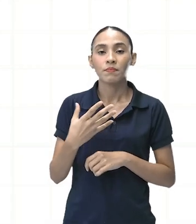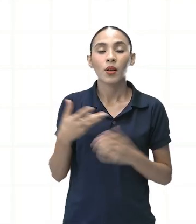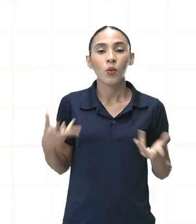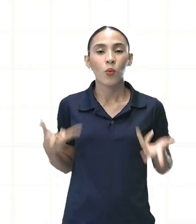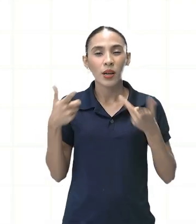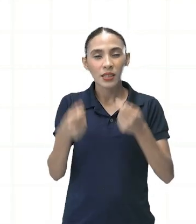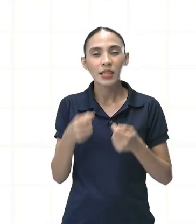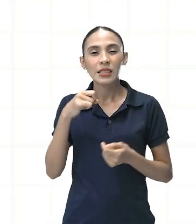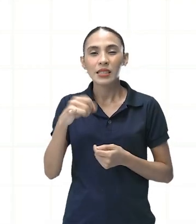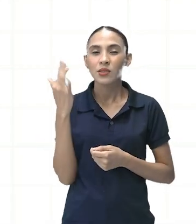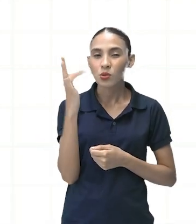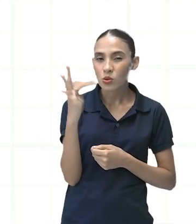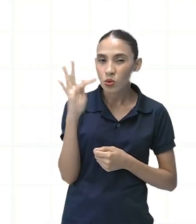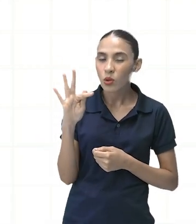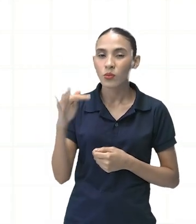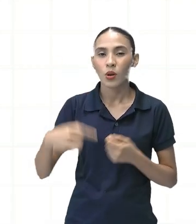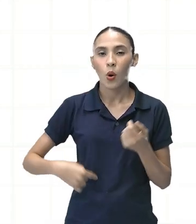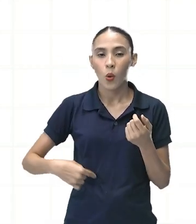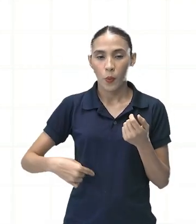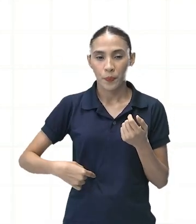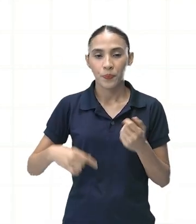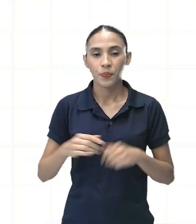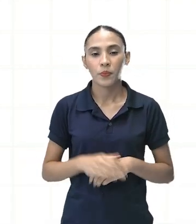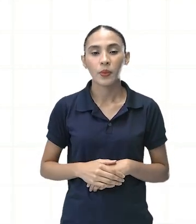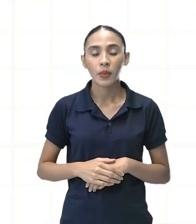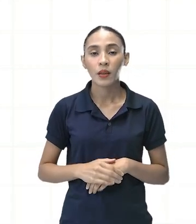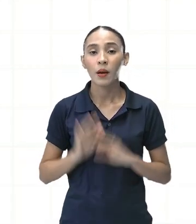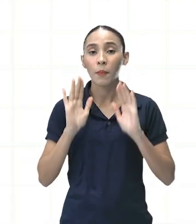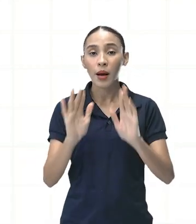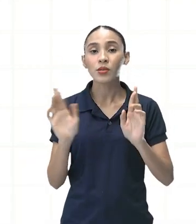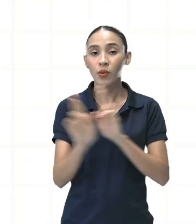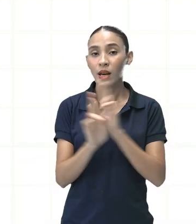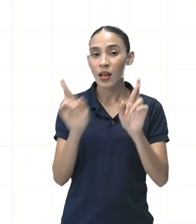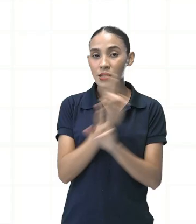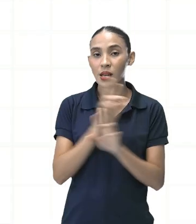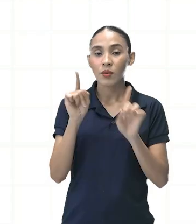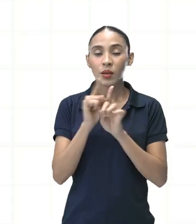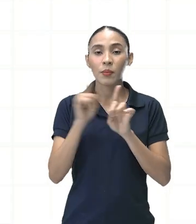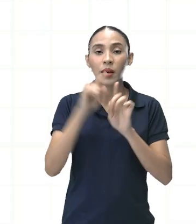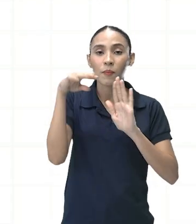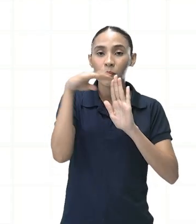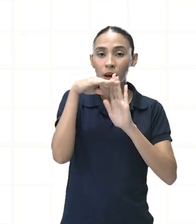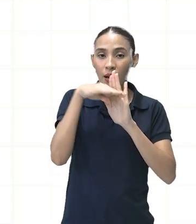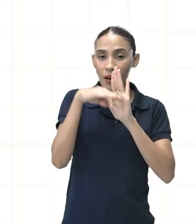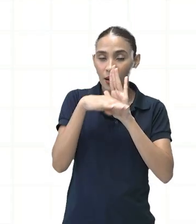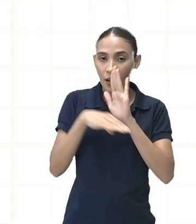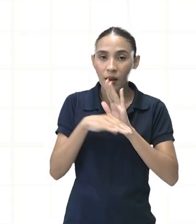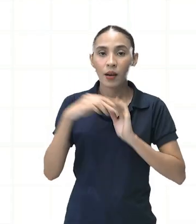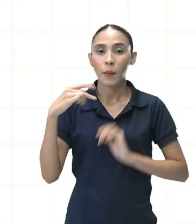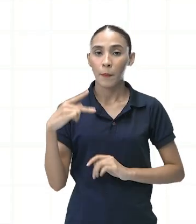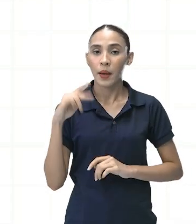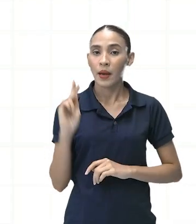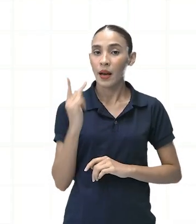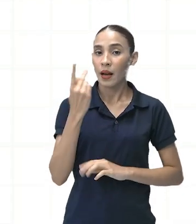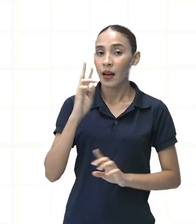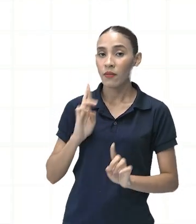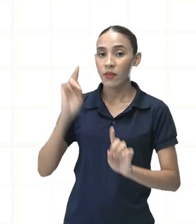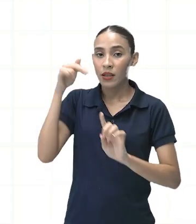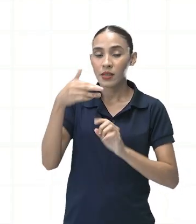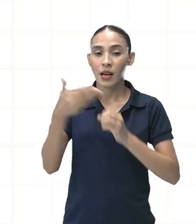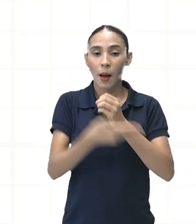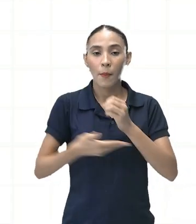conforto quando está com essas dores abdominais. E com relação à escala de pH, quando